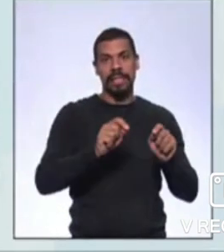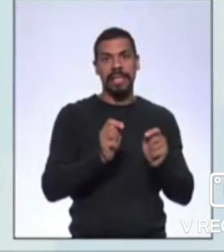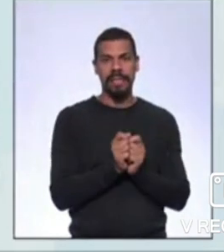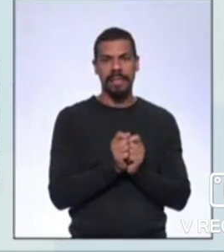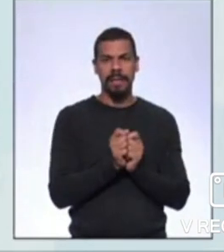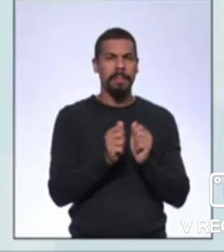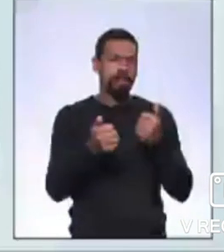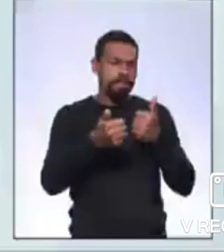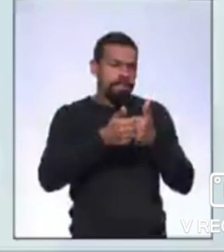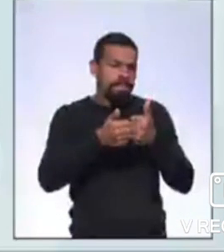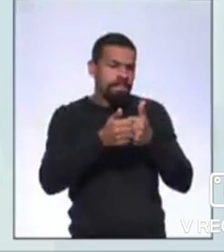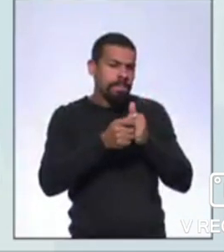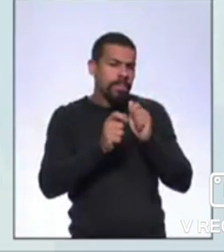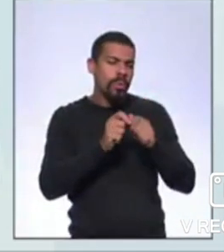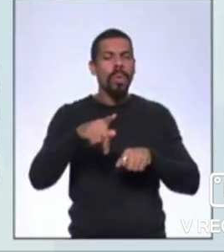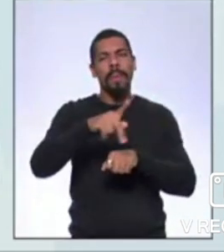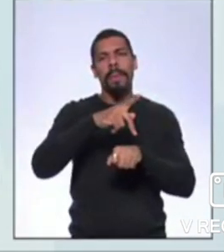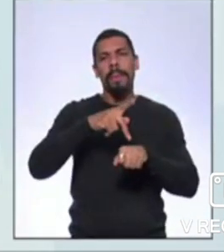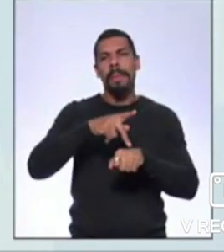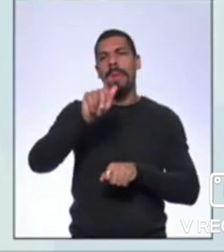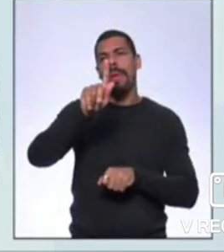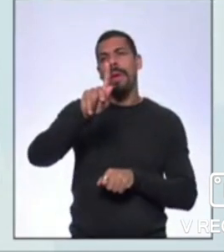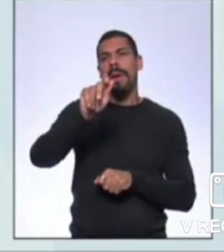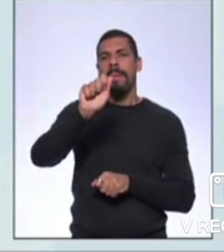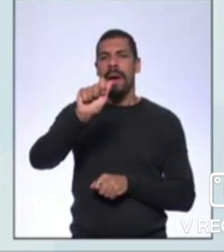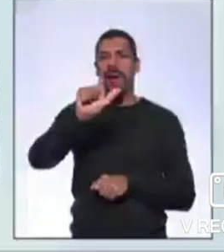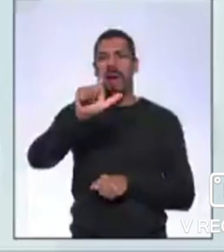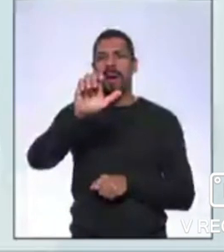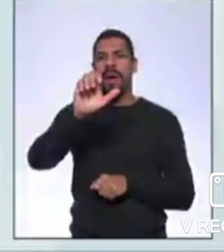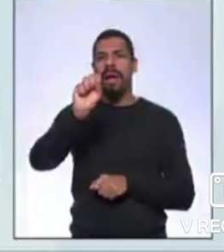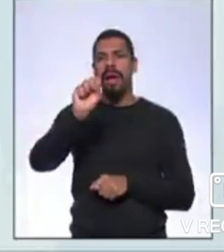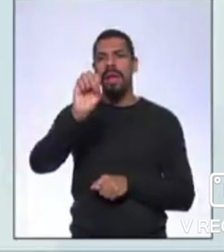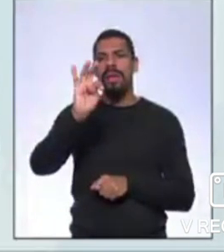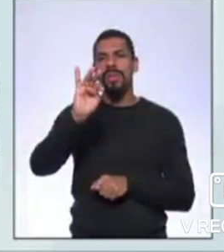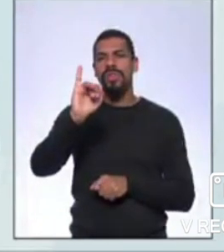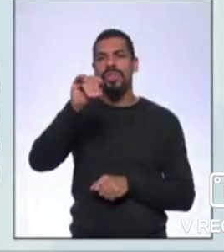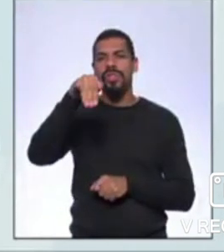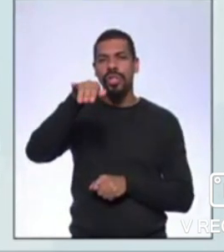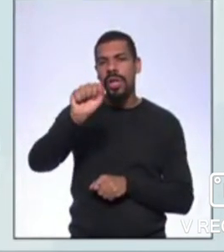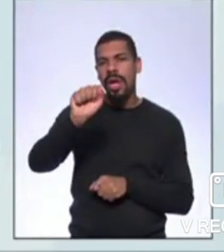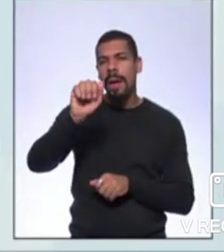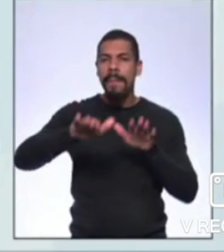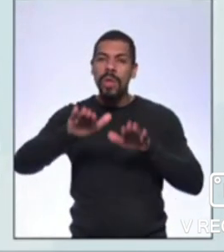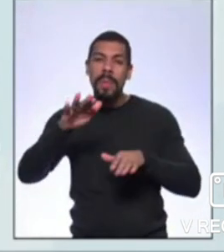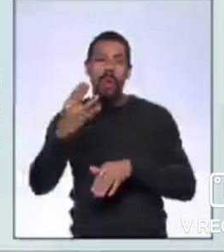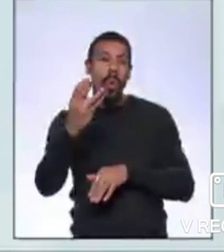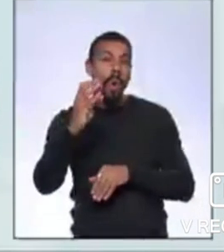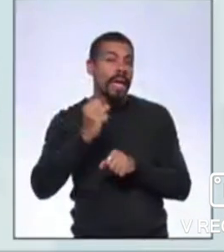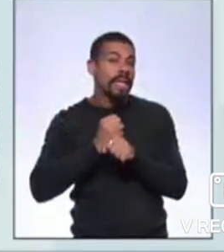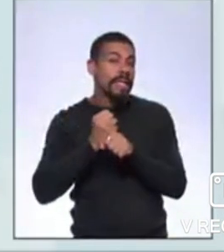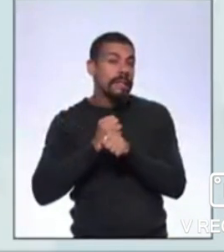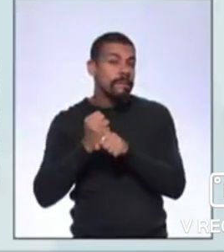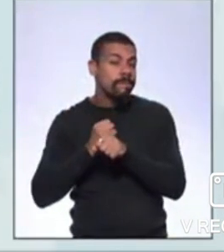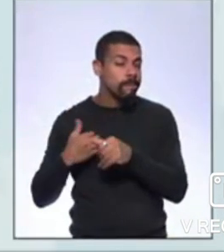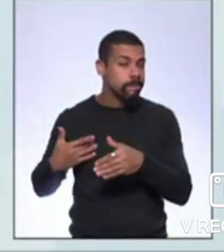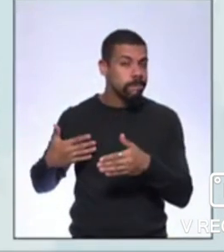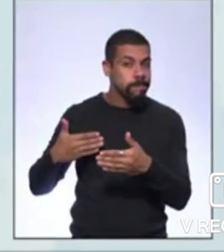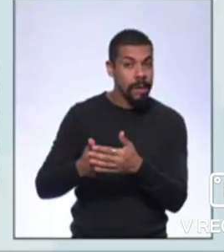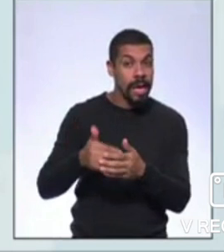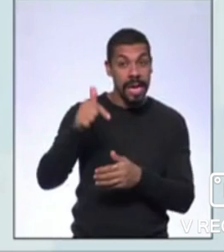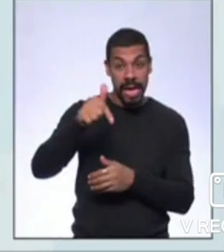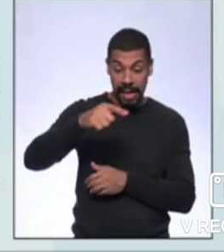na região da Palestina. E esta recondução teria durado 40 anos. E é nesse